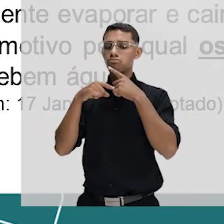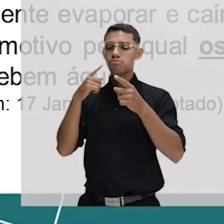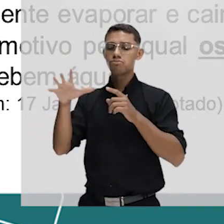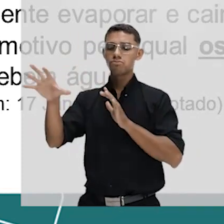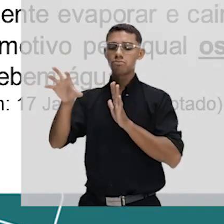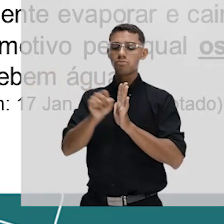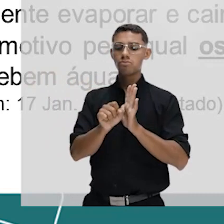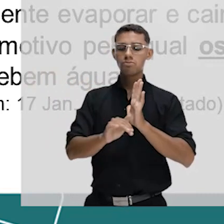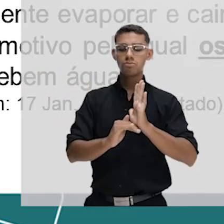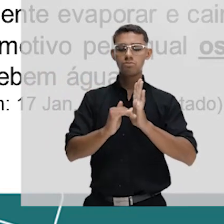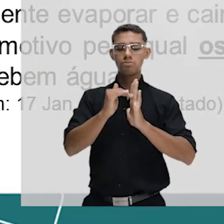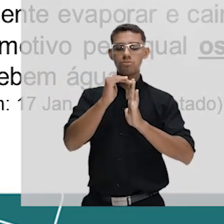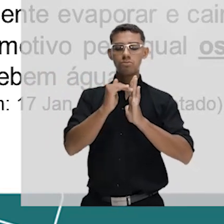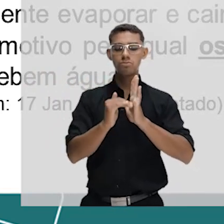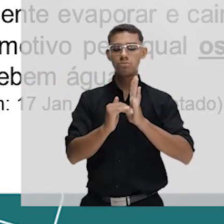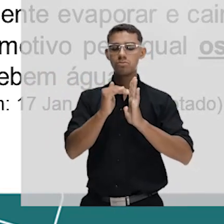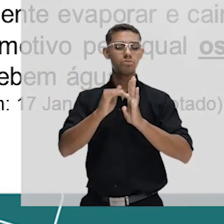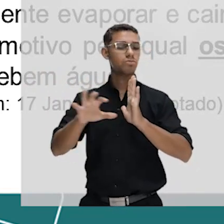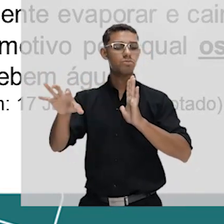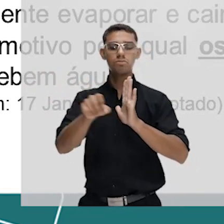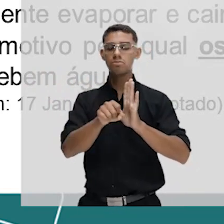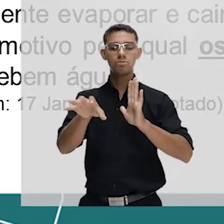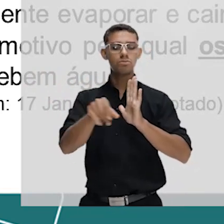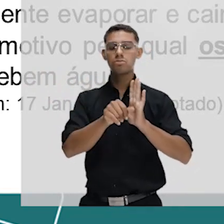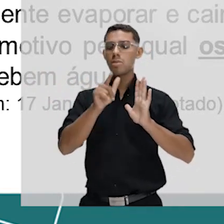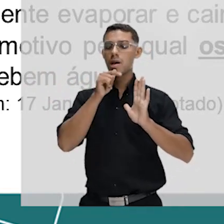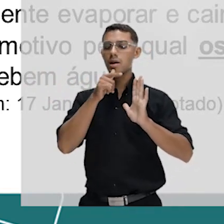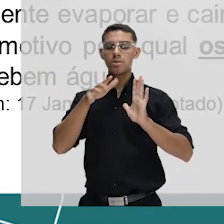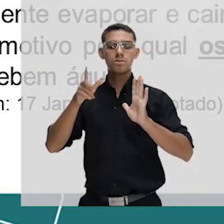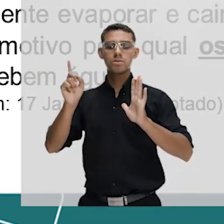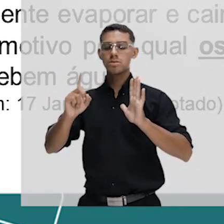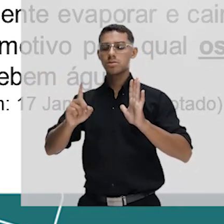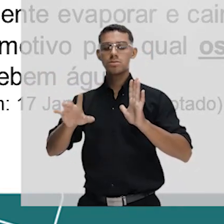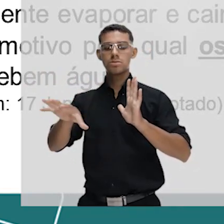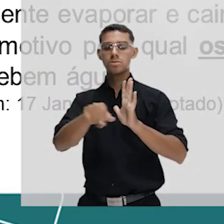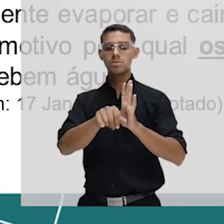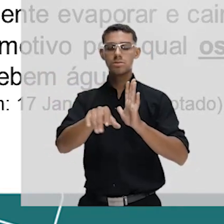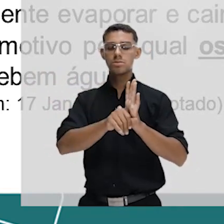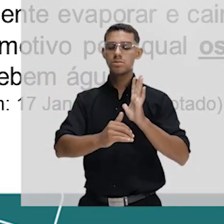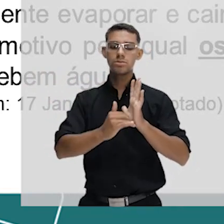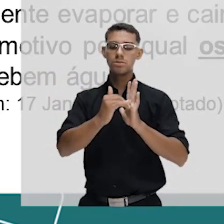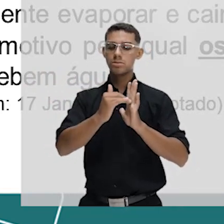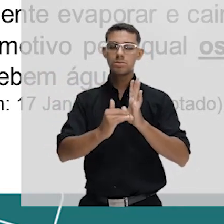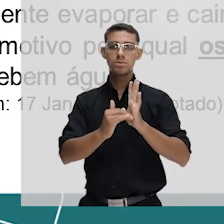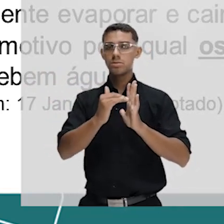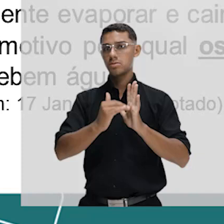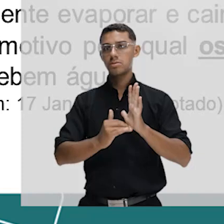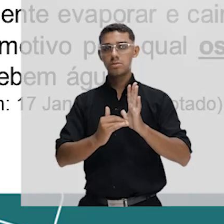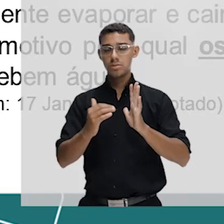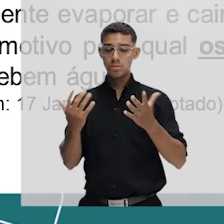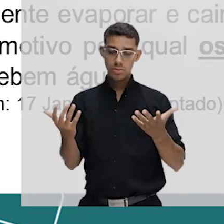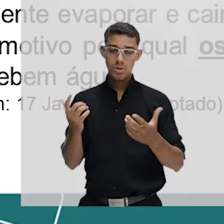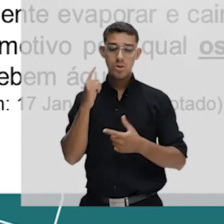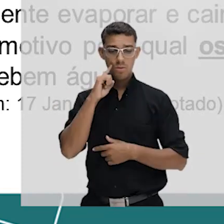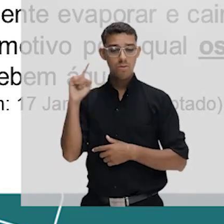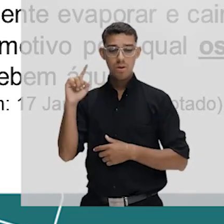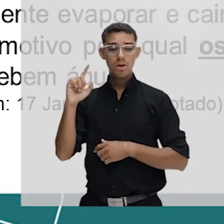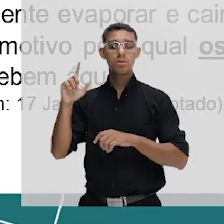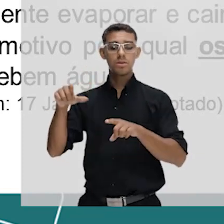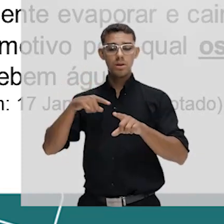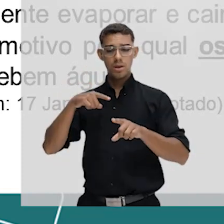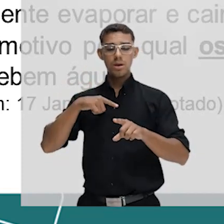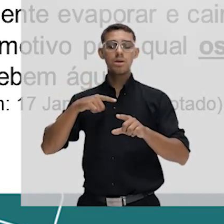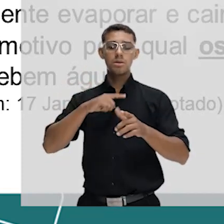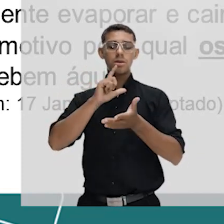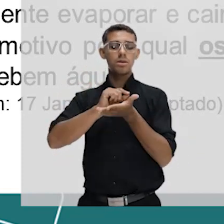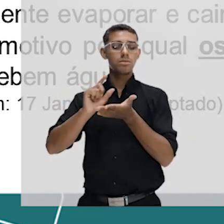recuperar seu nível, porque não recebem água. Então, outro texto do Enem, vocês podem perceber que ele está aí repleto de artigos, porque os